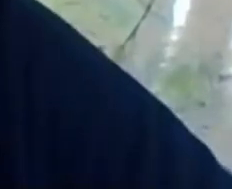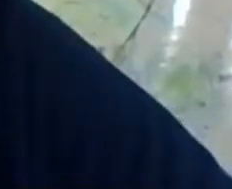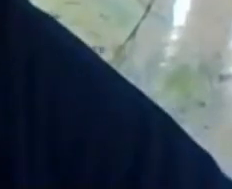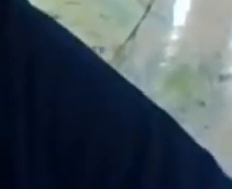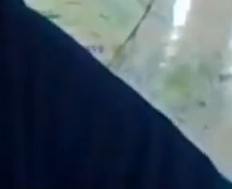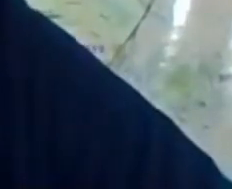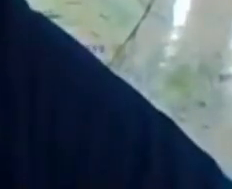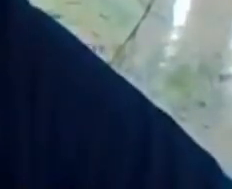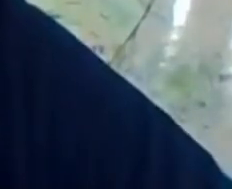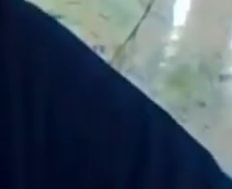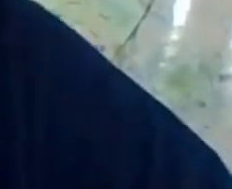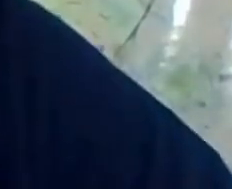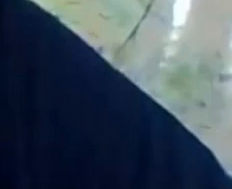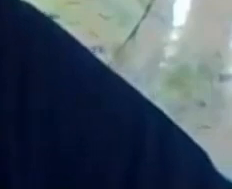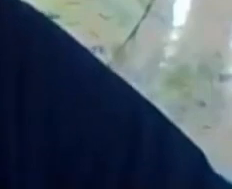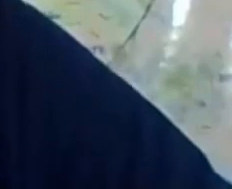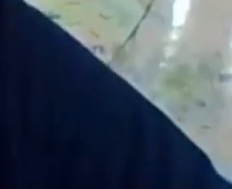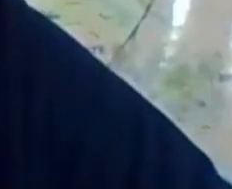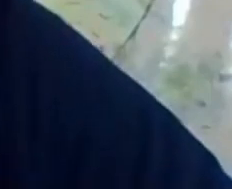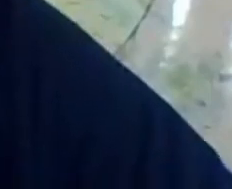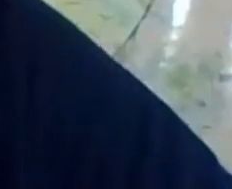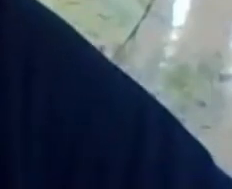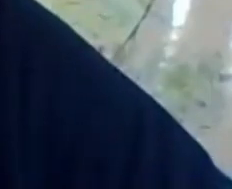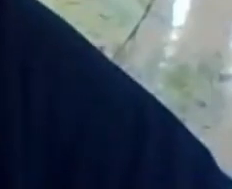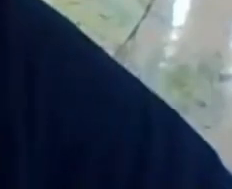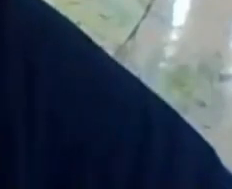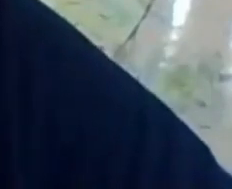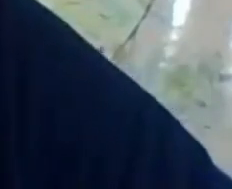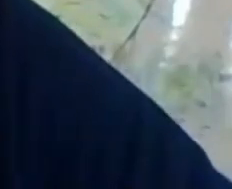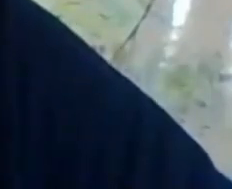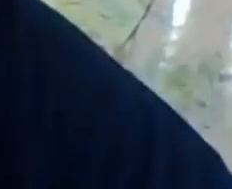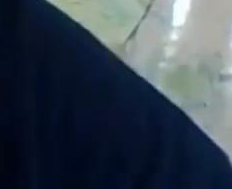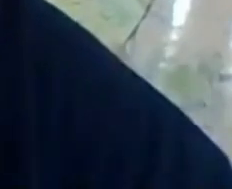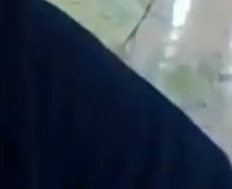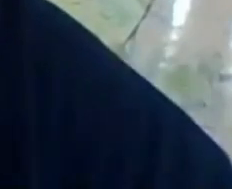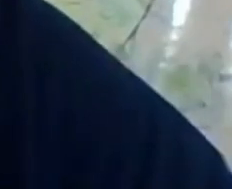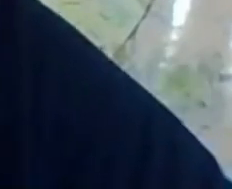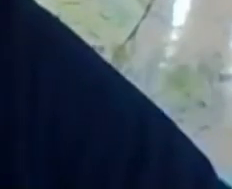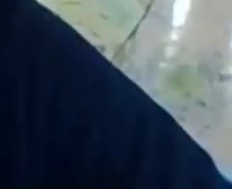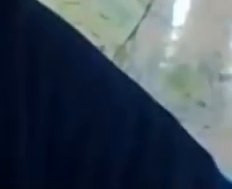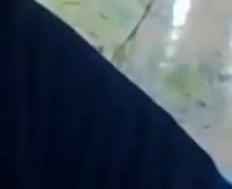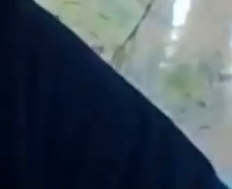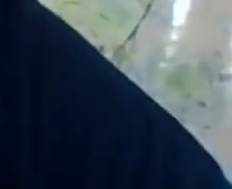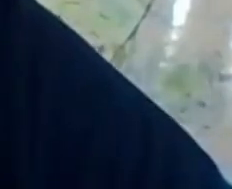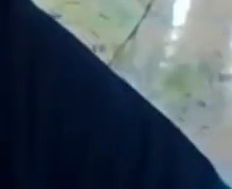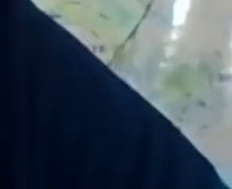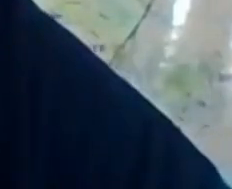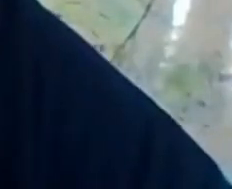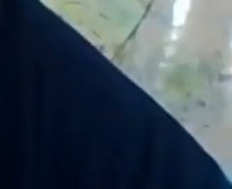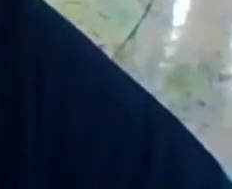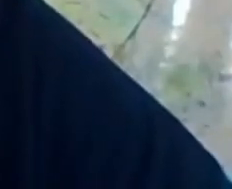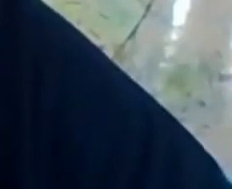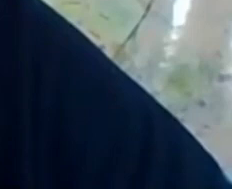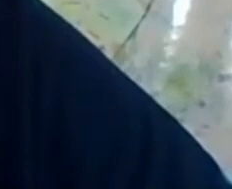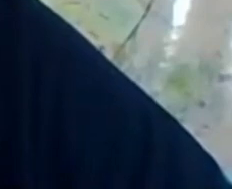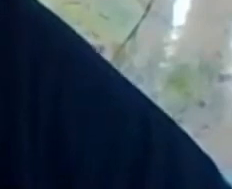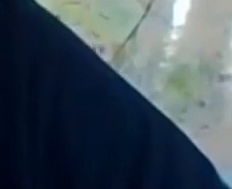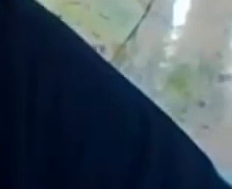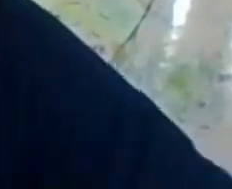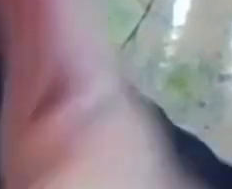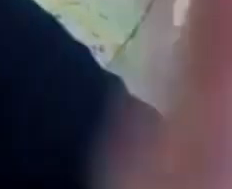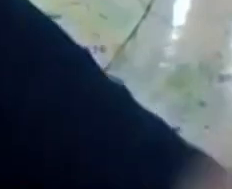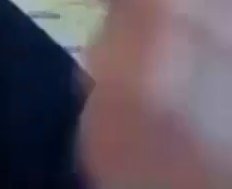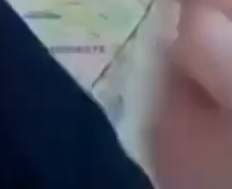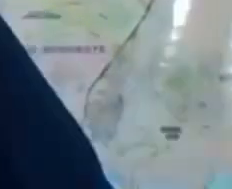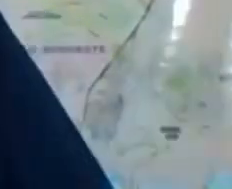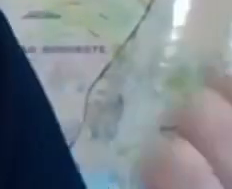deslocamento de pessoas, para que nós possamos ter outras centralidades, né? Nós temos que trazer aqui